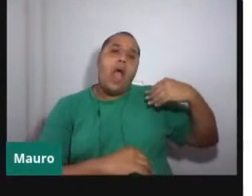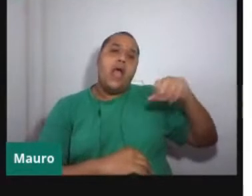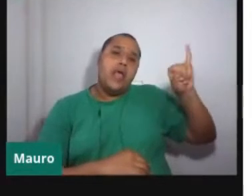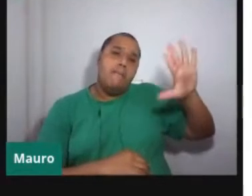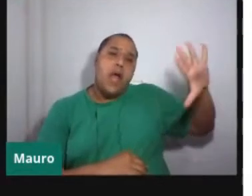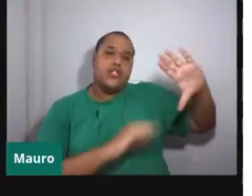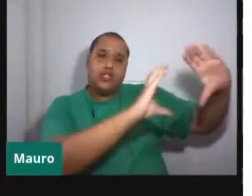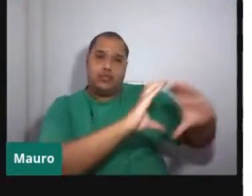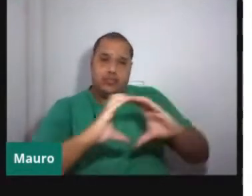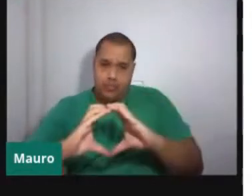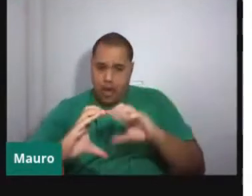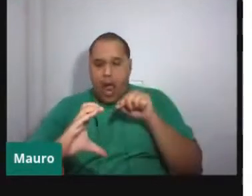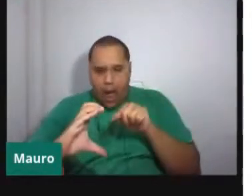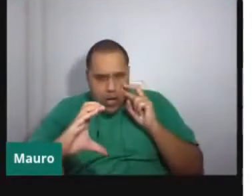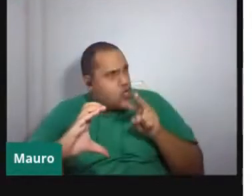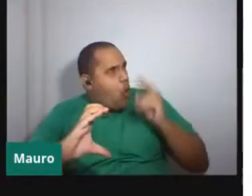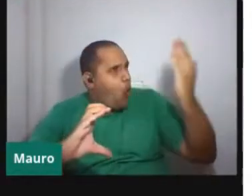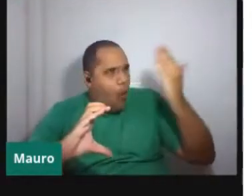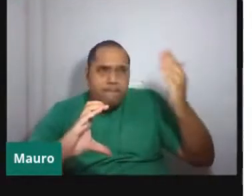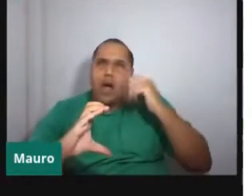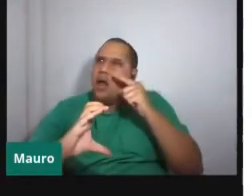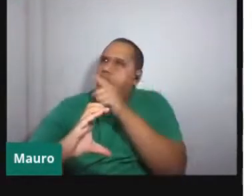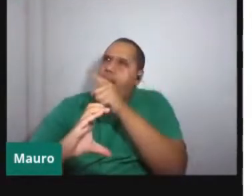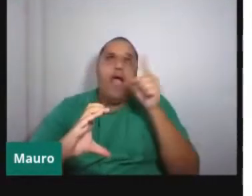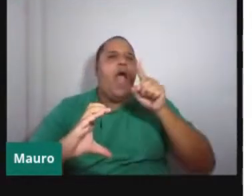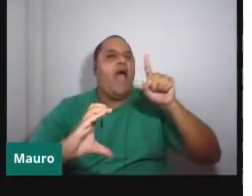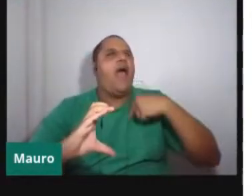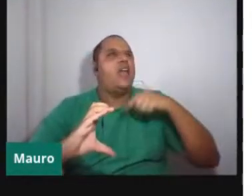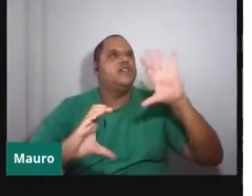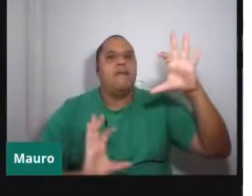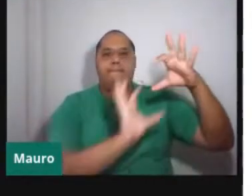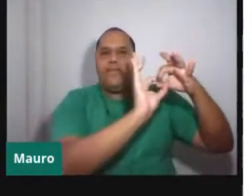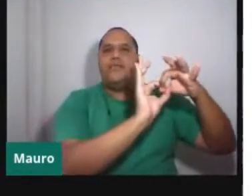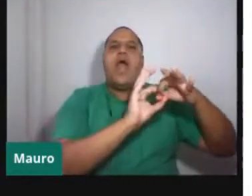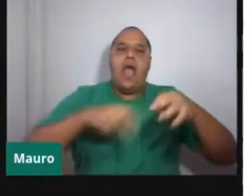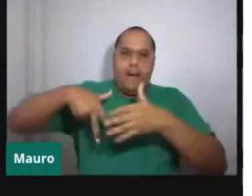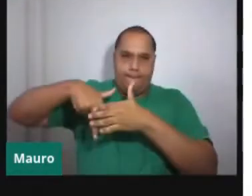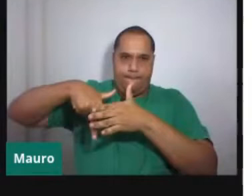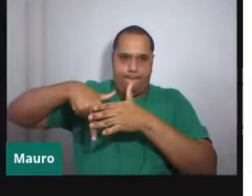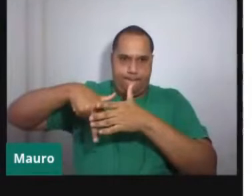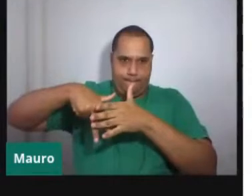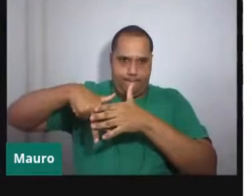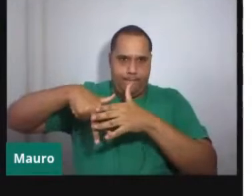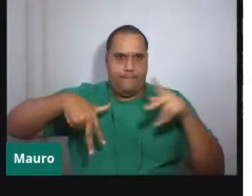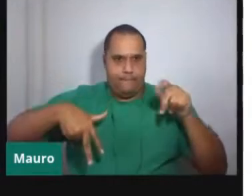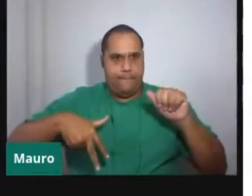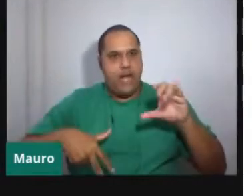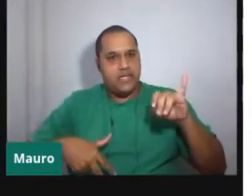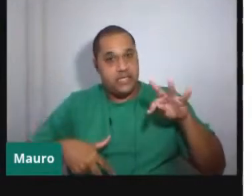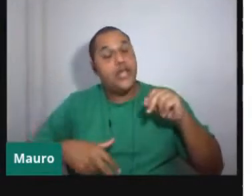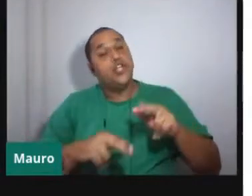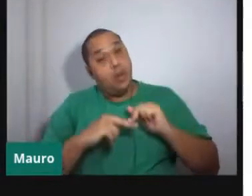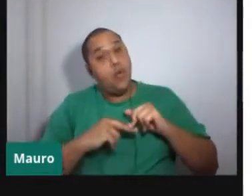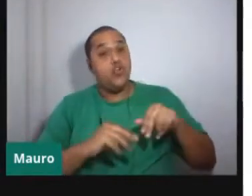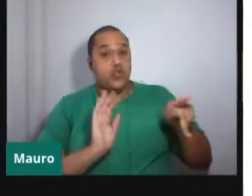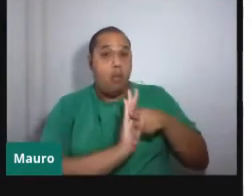esse sujeito como paciente, tá? Então, é mais ou menos isso que o algoritmo faz, né, através do padrão de toda